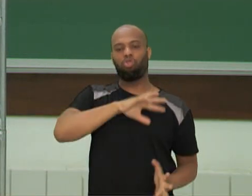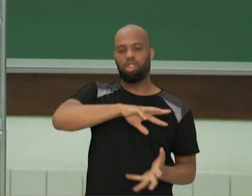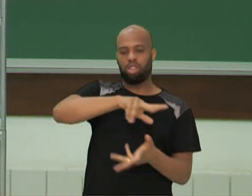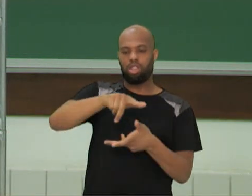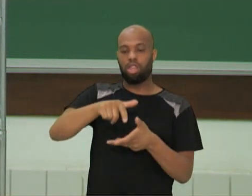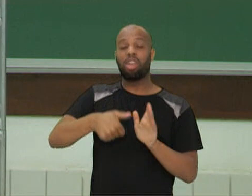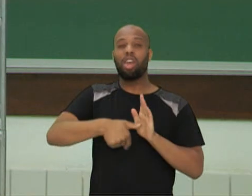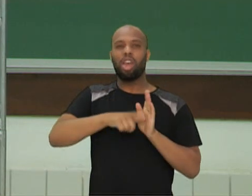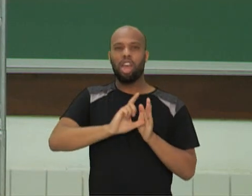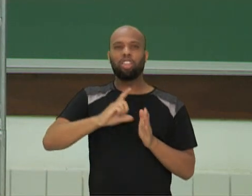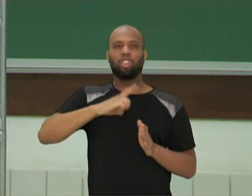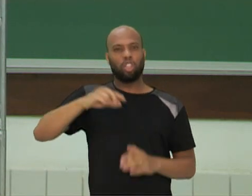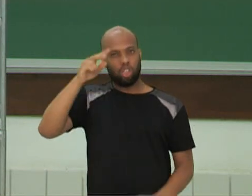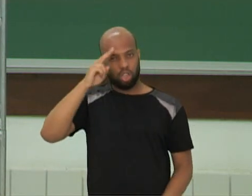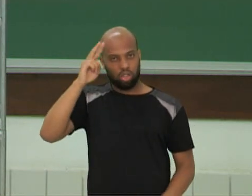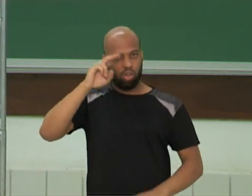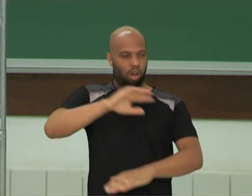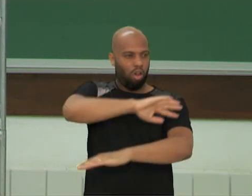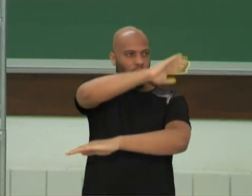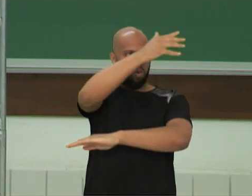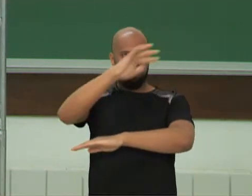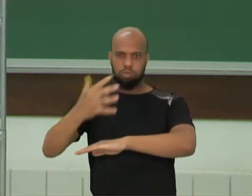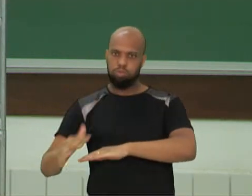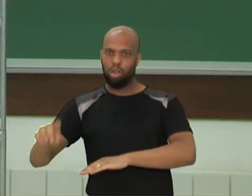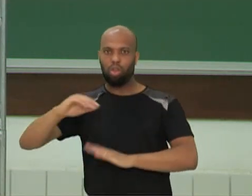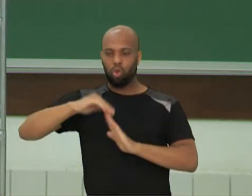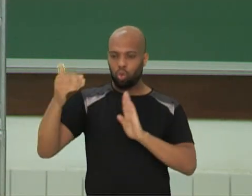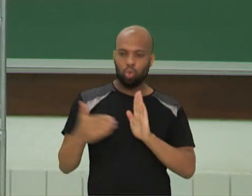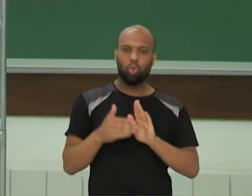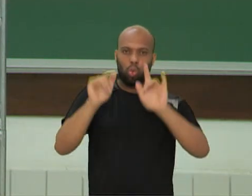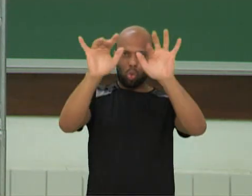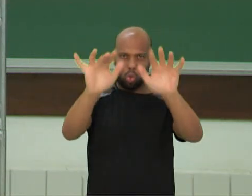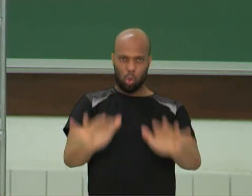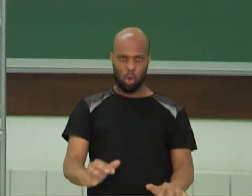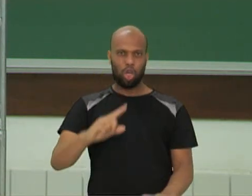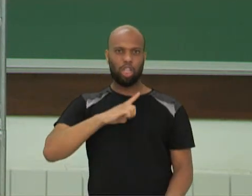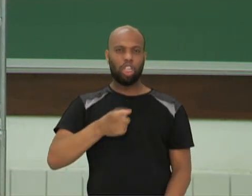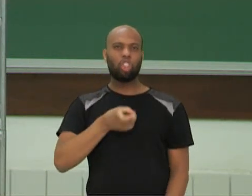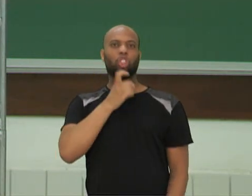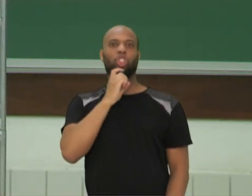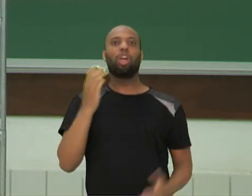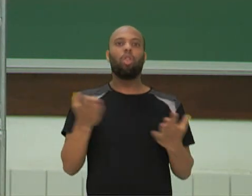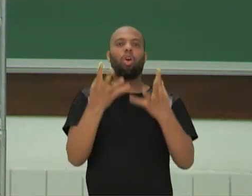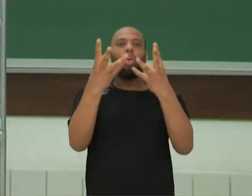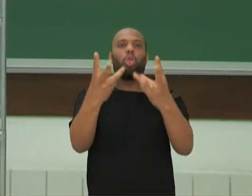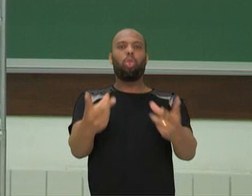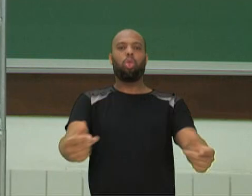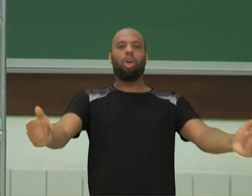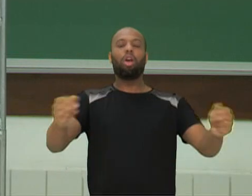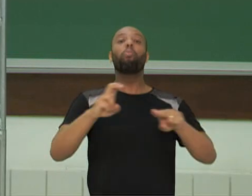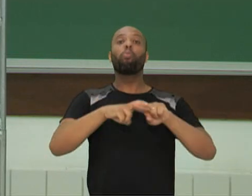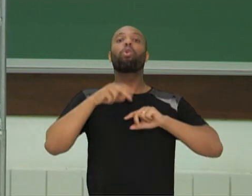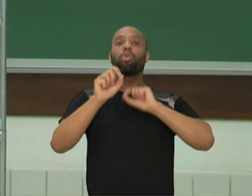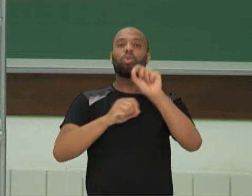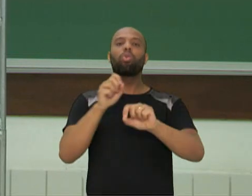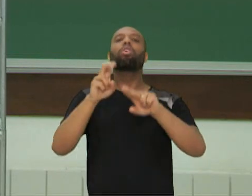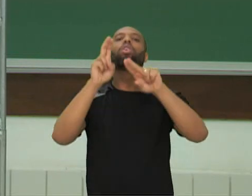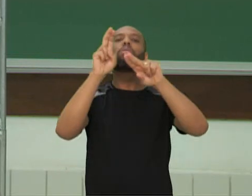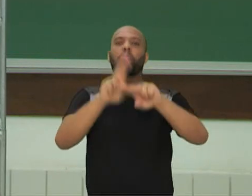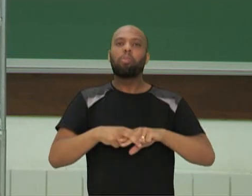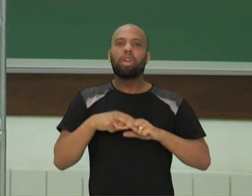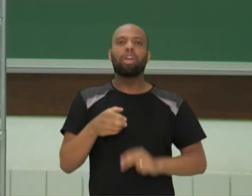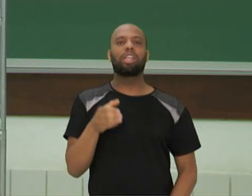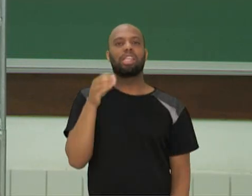Áreas que historicamente eram cobertas por gelo, as áreas dos polos, o gelo está derretendo, em função do aumento